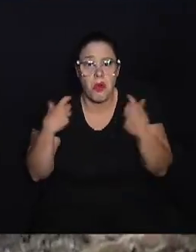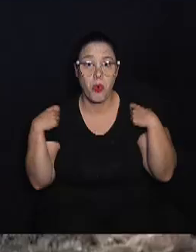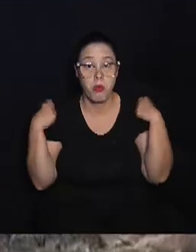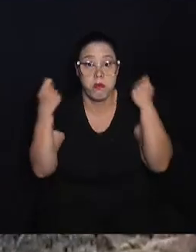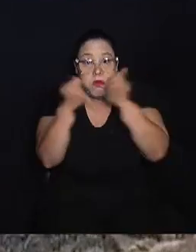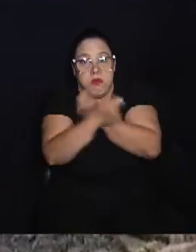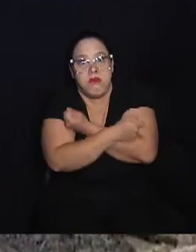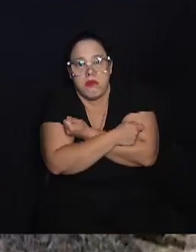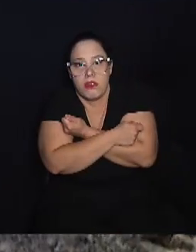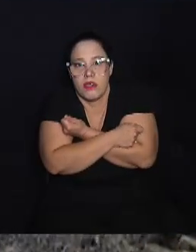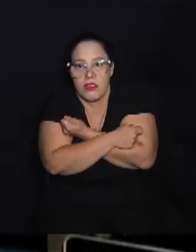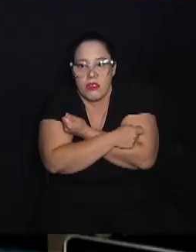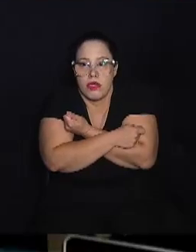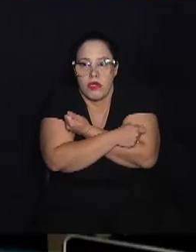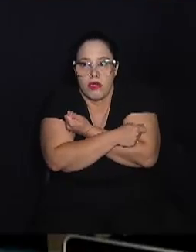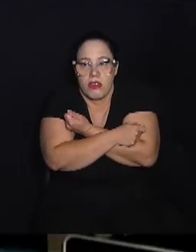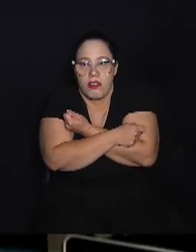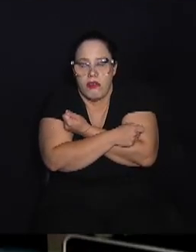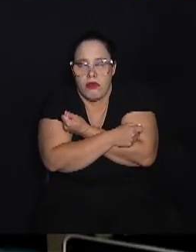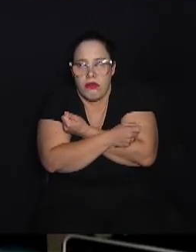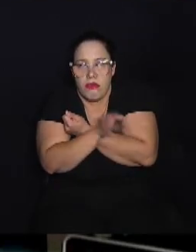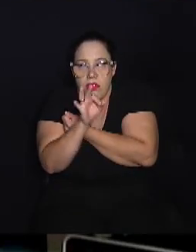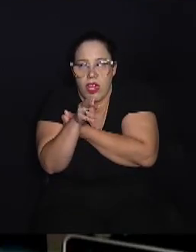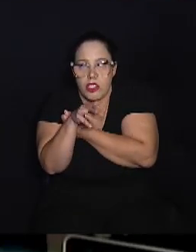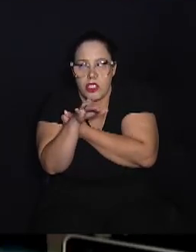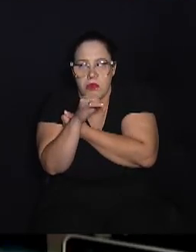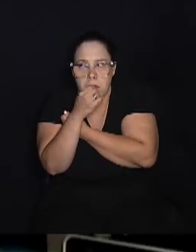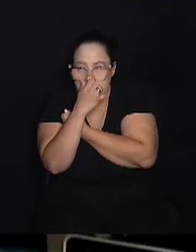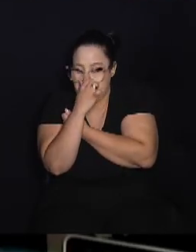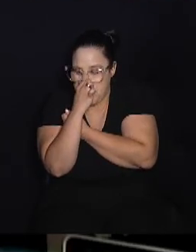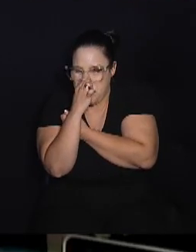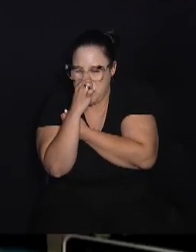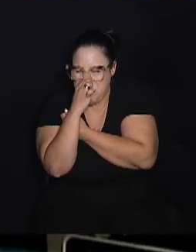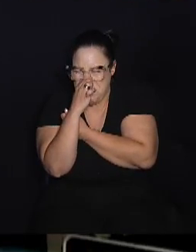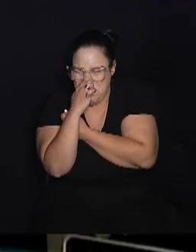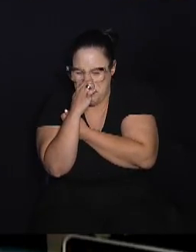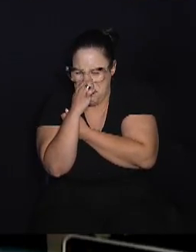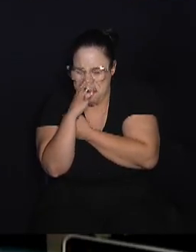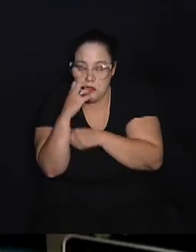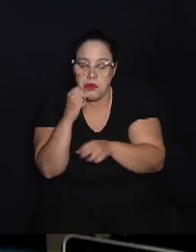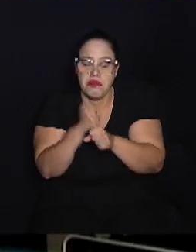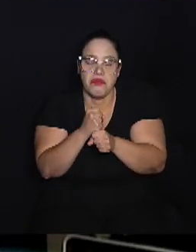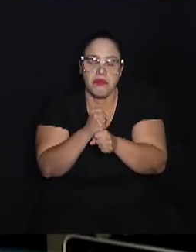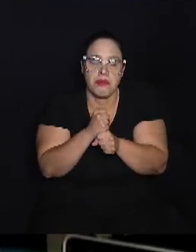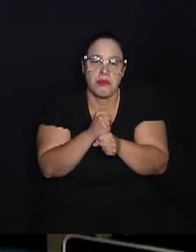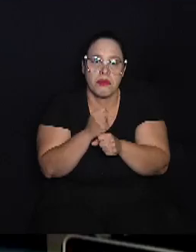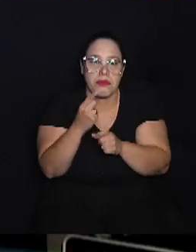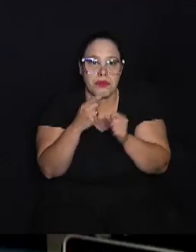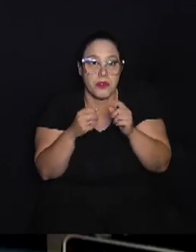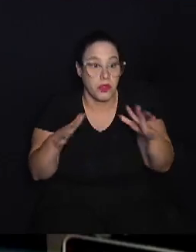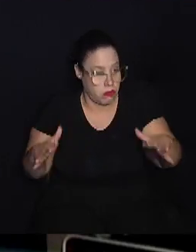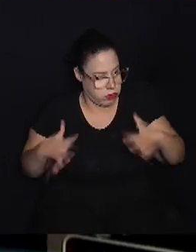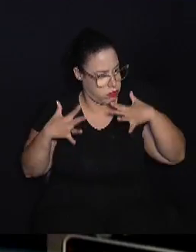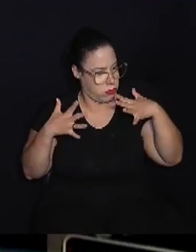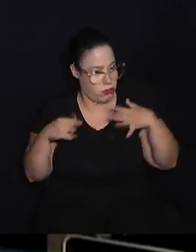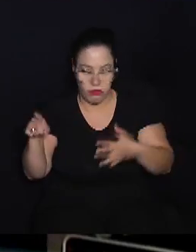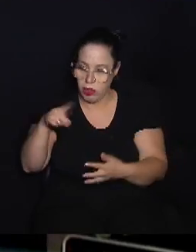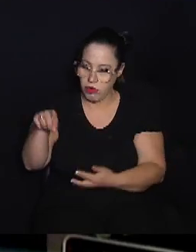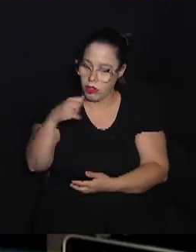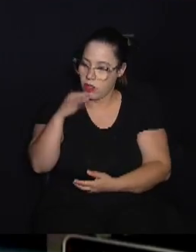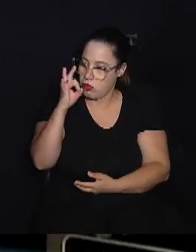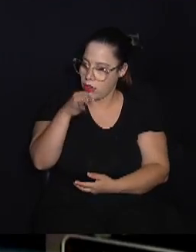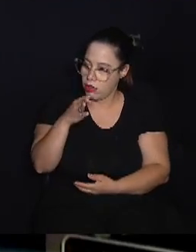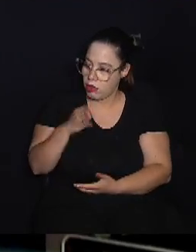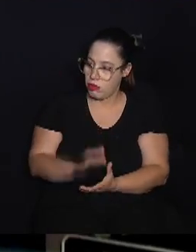agasalho. É um ano, de fato, atípico? Tem sido um ano que tem causado surpresa aí para vocês,